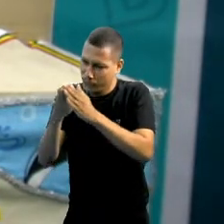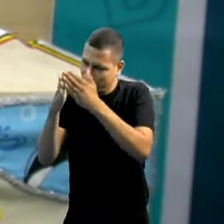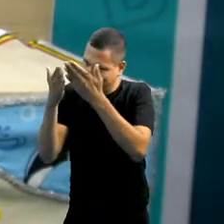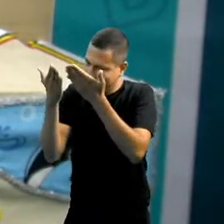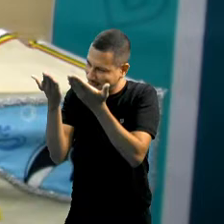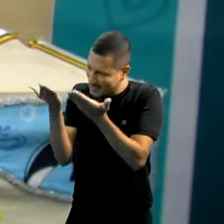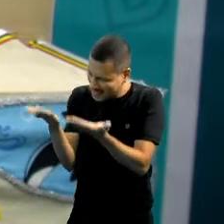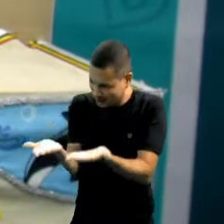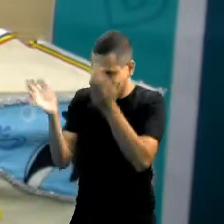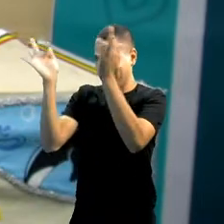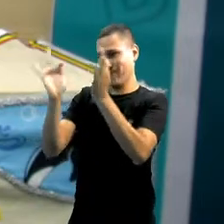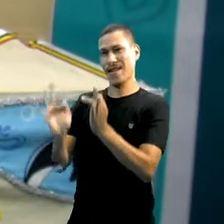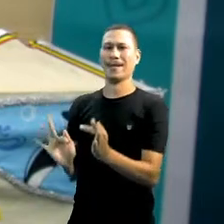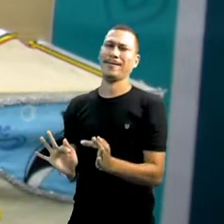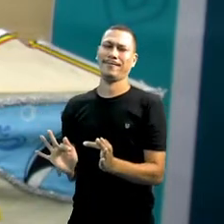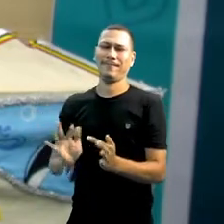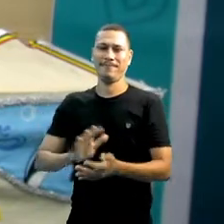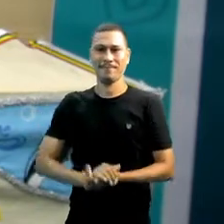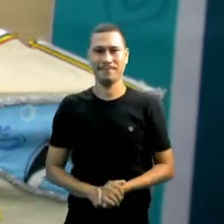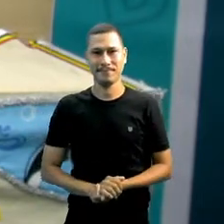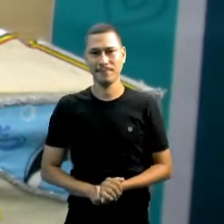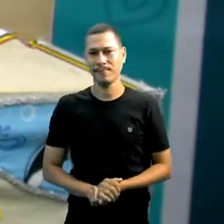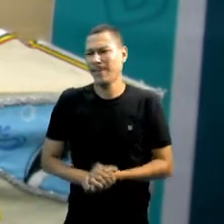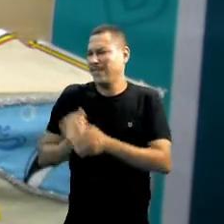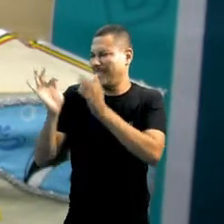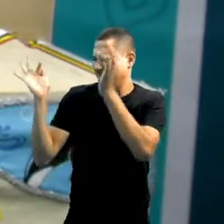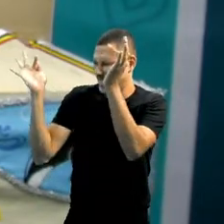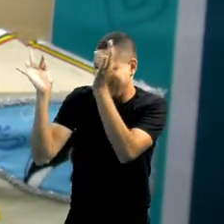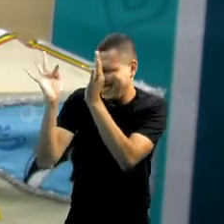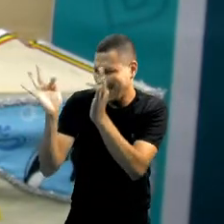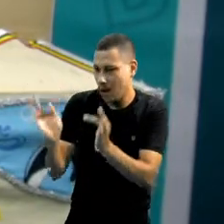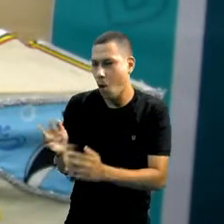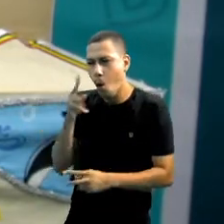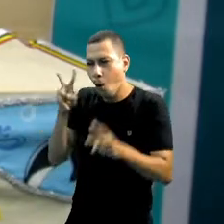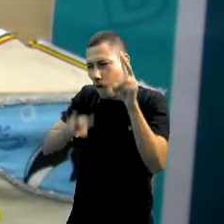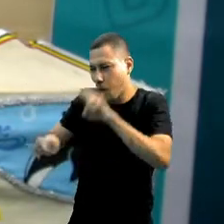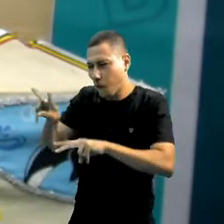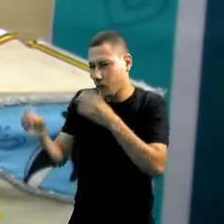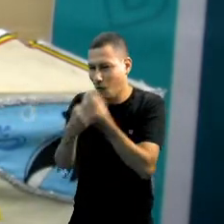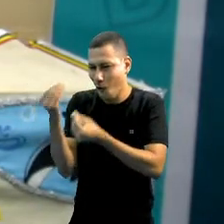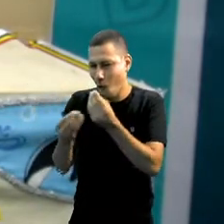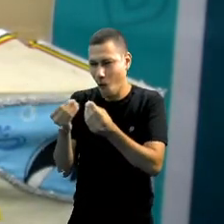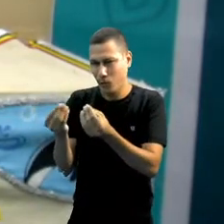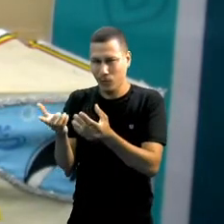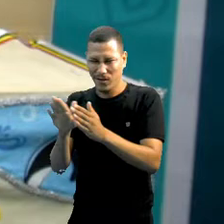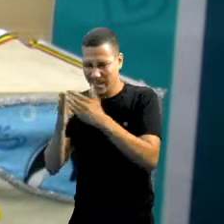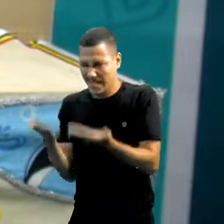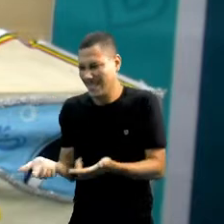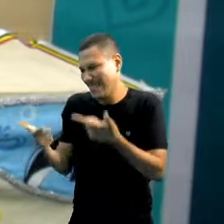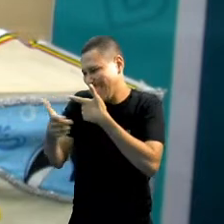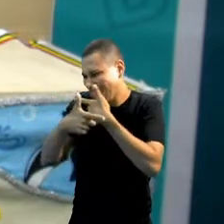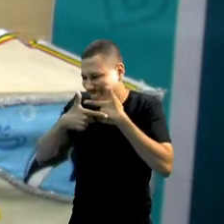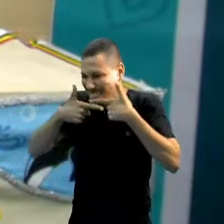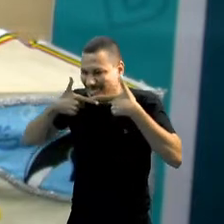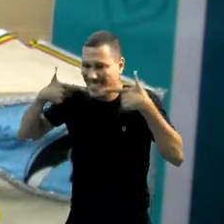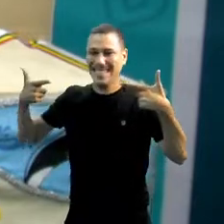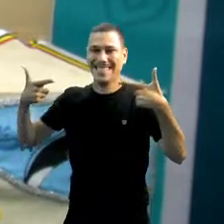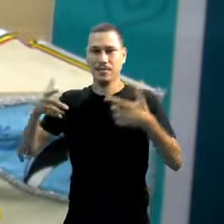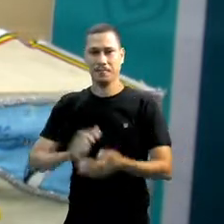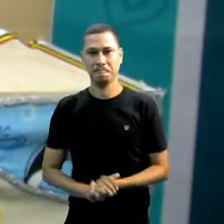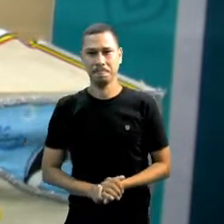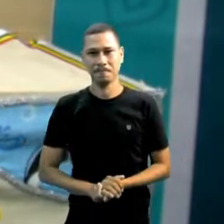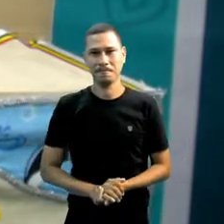livro tão feliz. Muito feliz. Olha como ele vivia sorrindo. Esse,